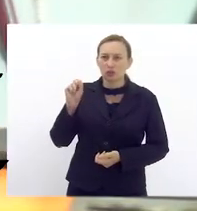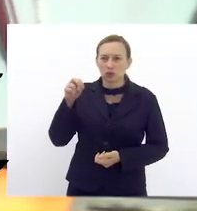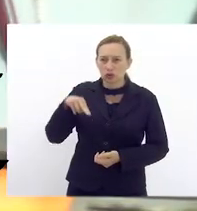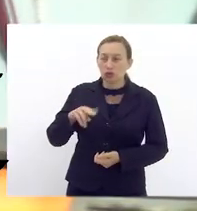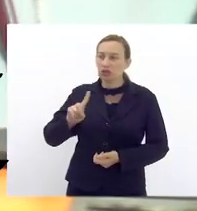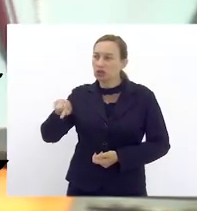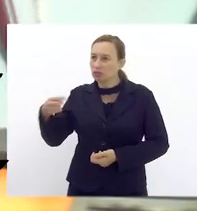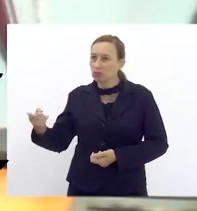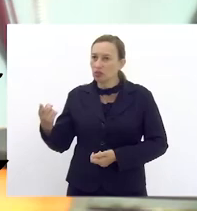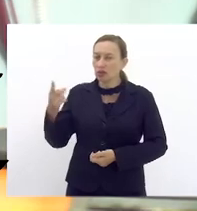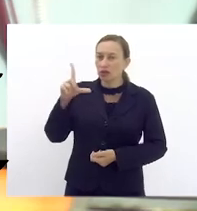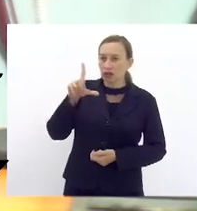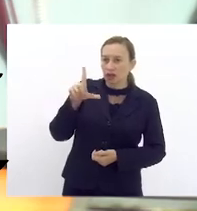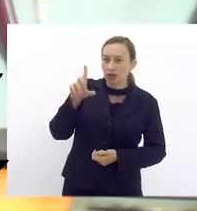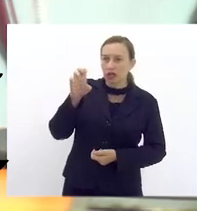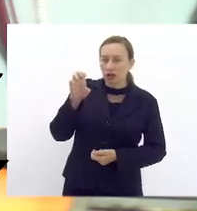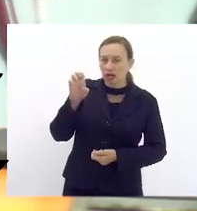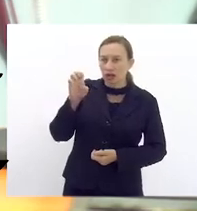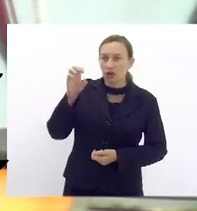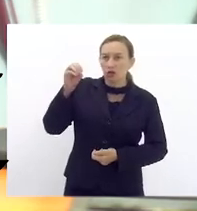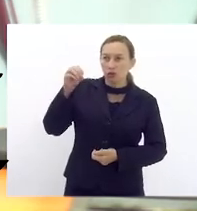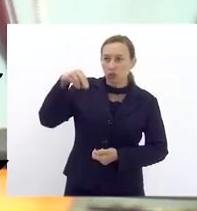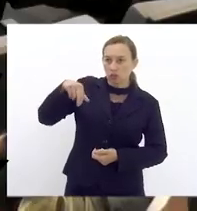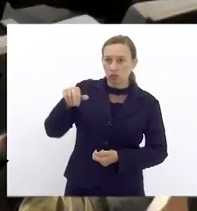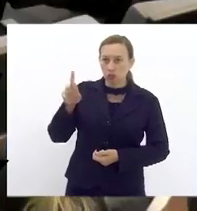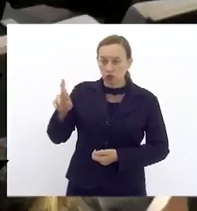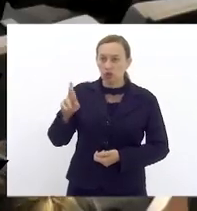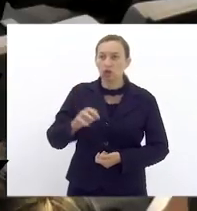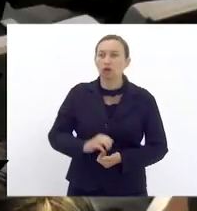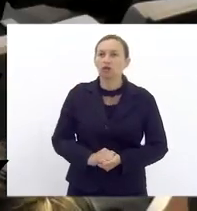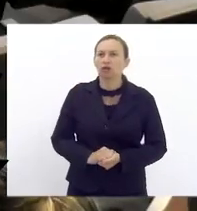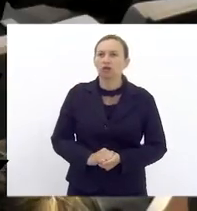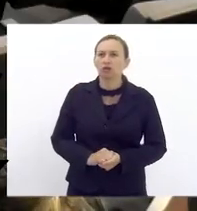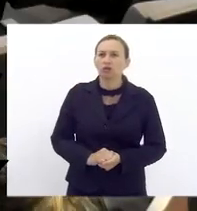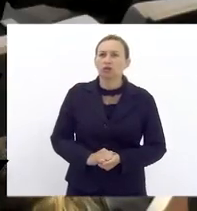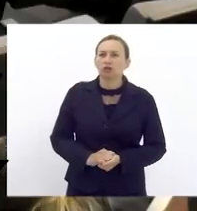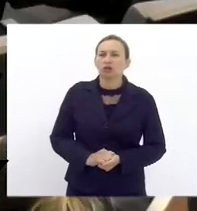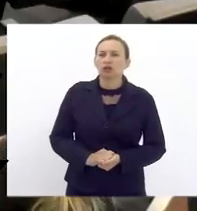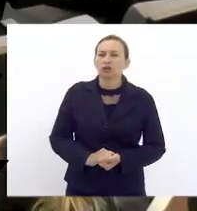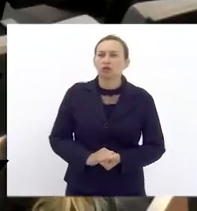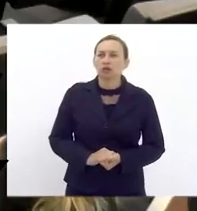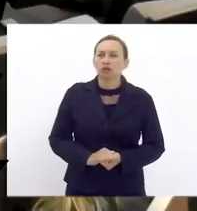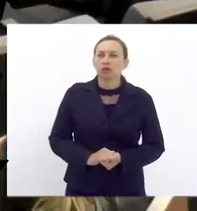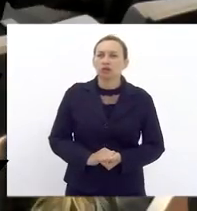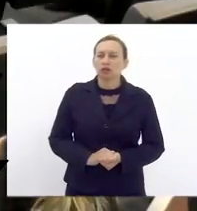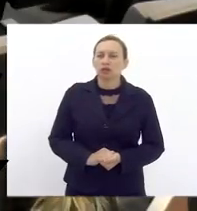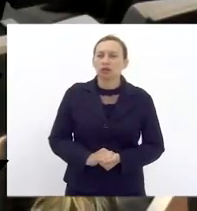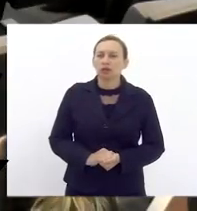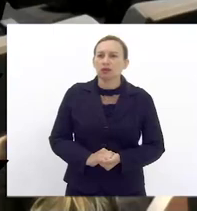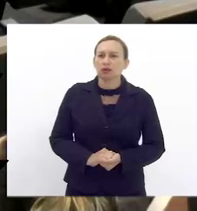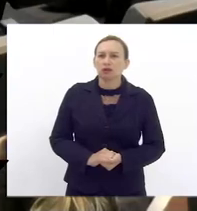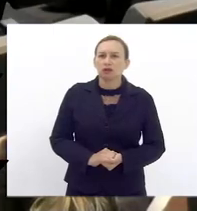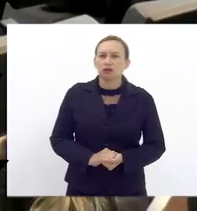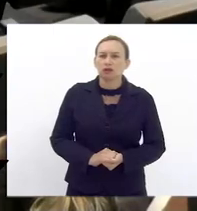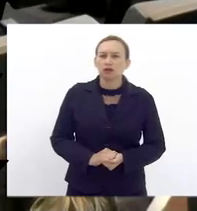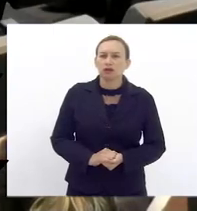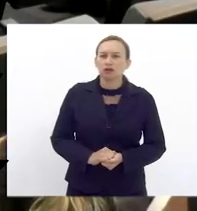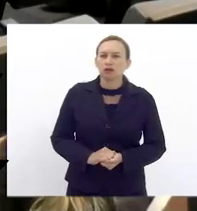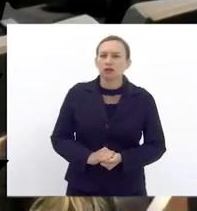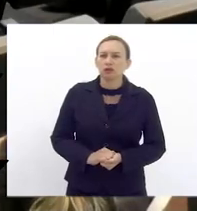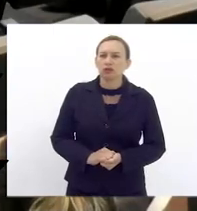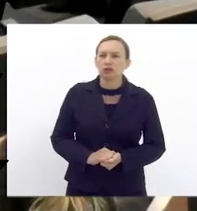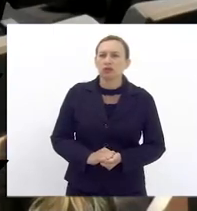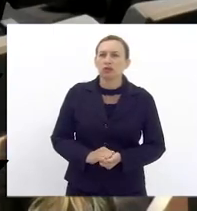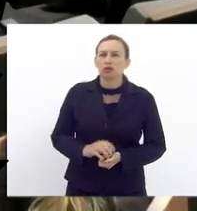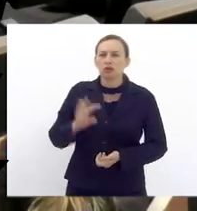e depois a Leonor Olá Nelson para quem me conhece eu sou o tommg